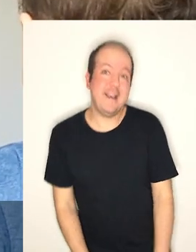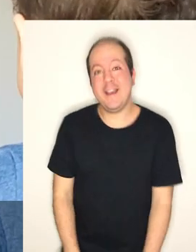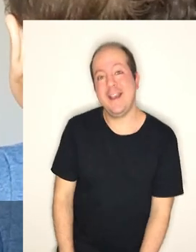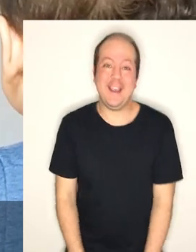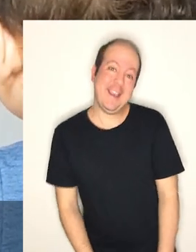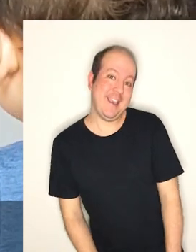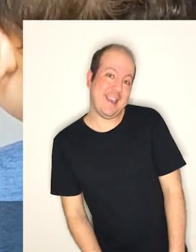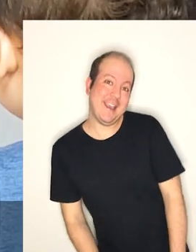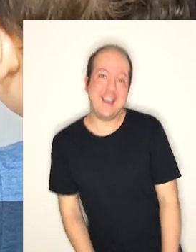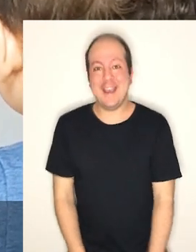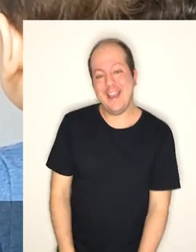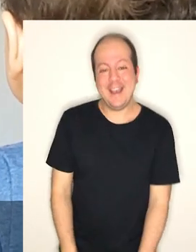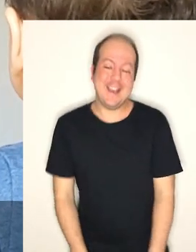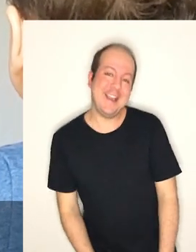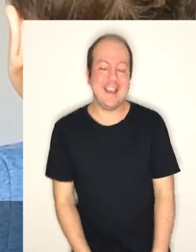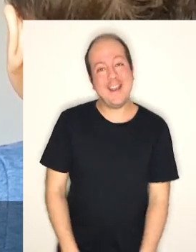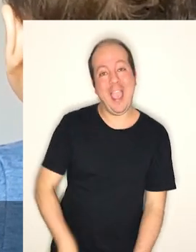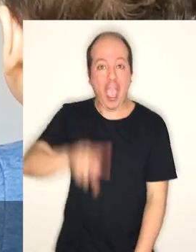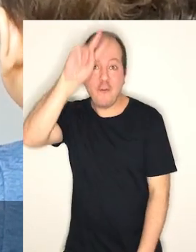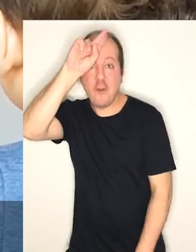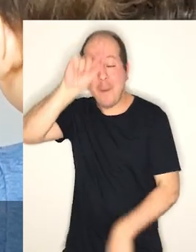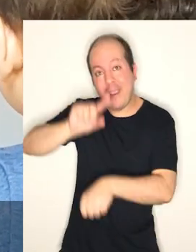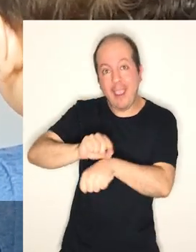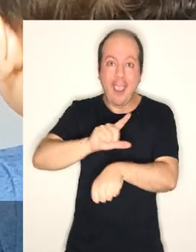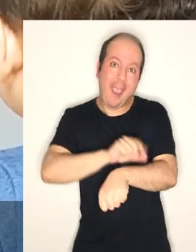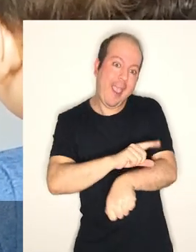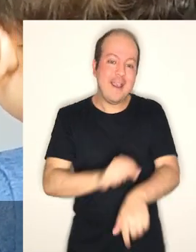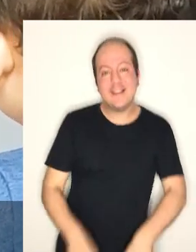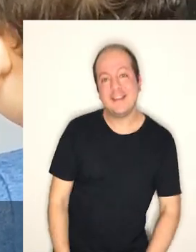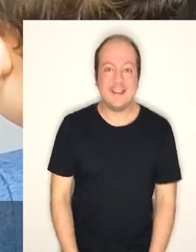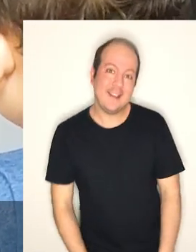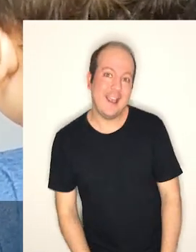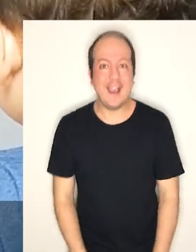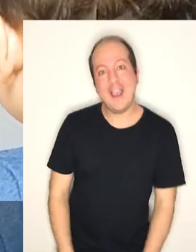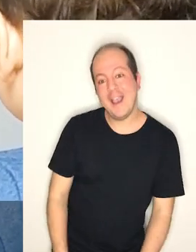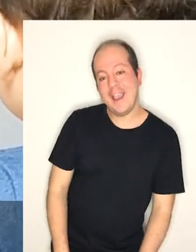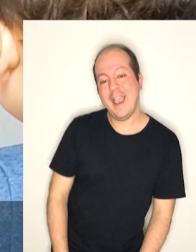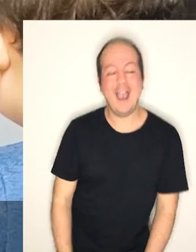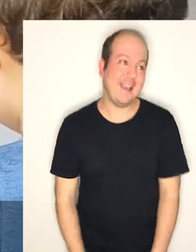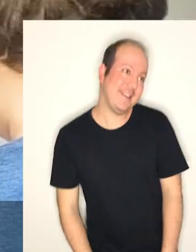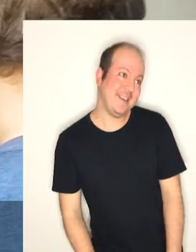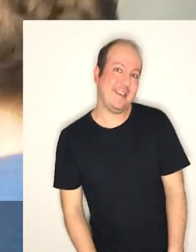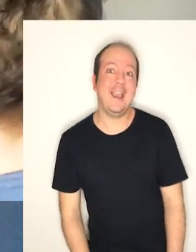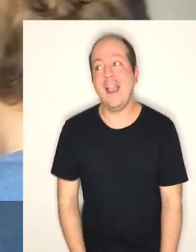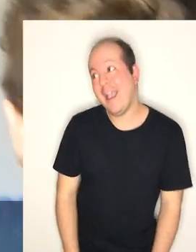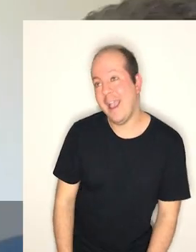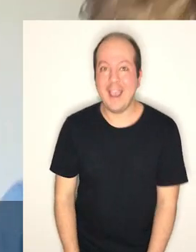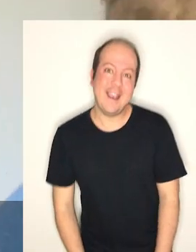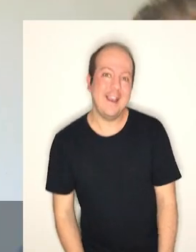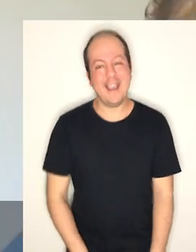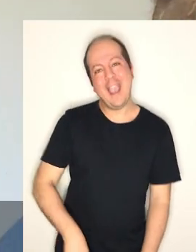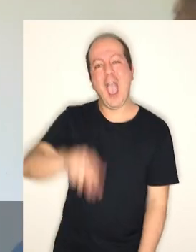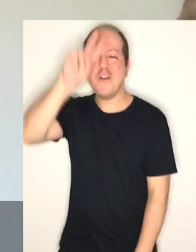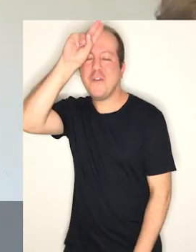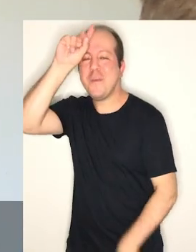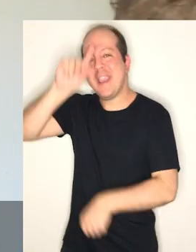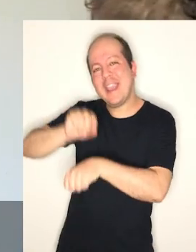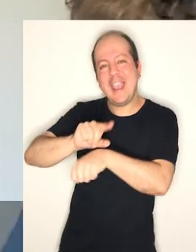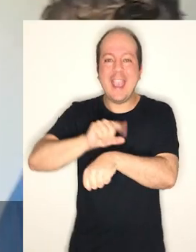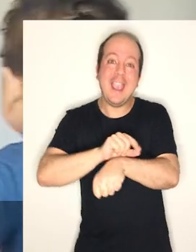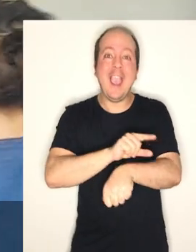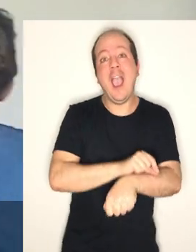Arrocha, arrocha, arrocha, formiguinha, põe a mão no joelho e faz assim. Assim, assim,